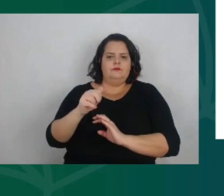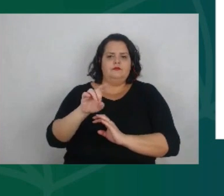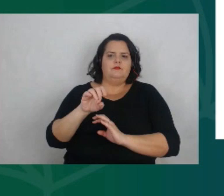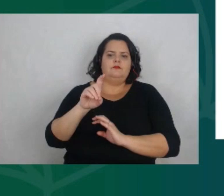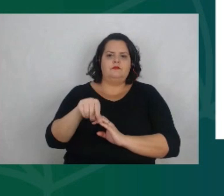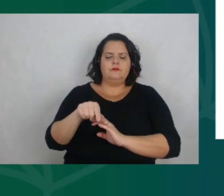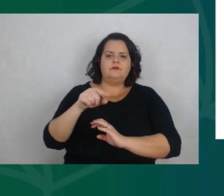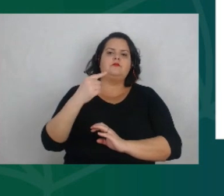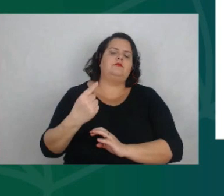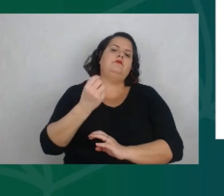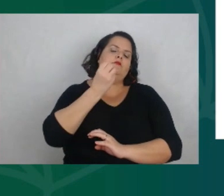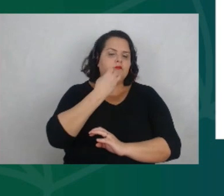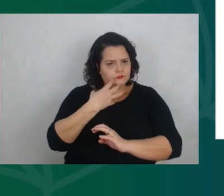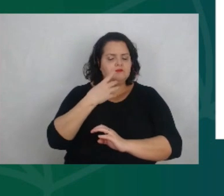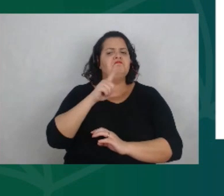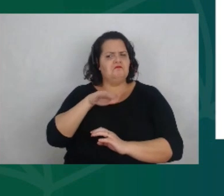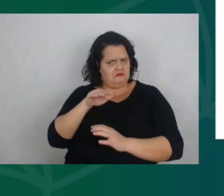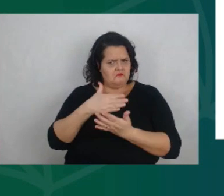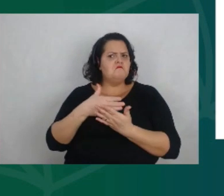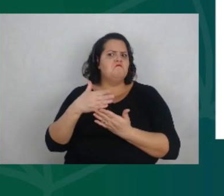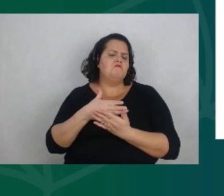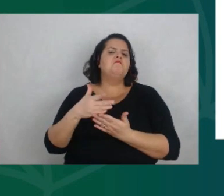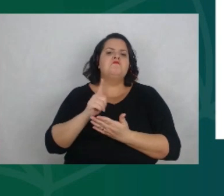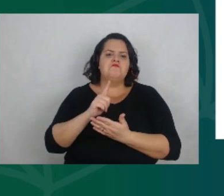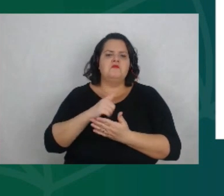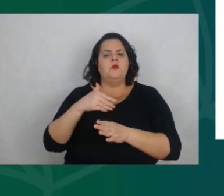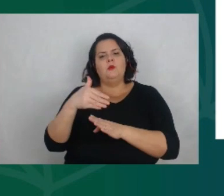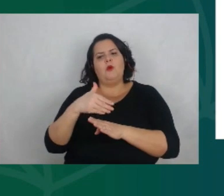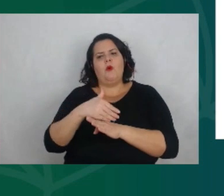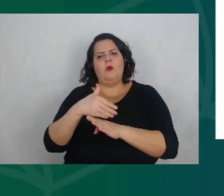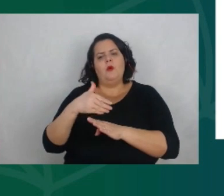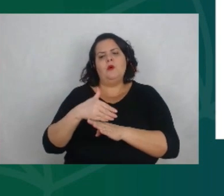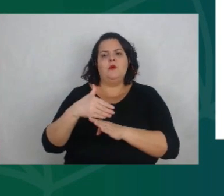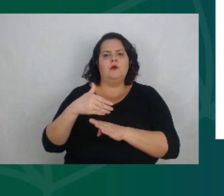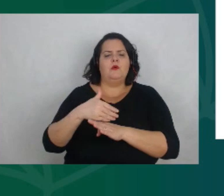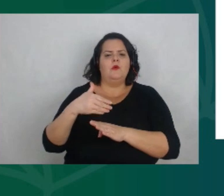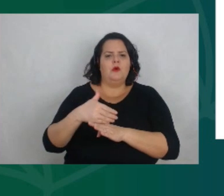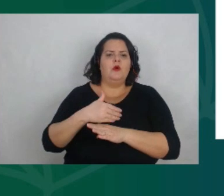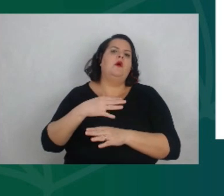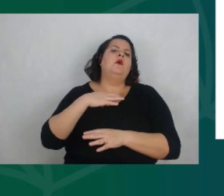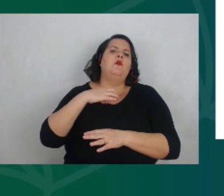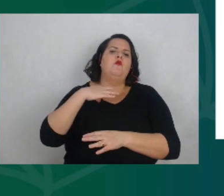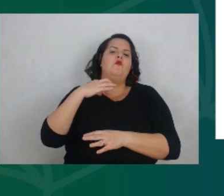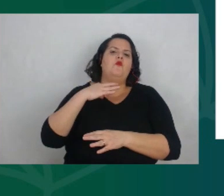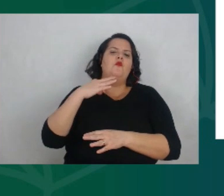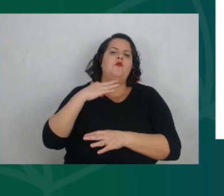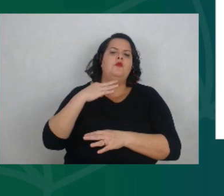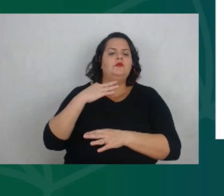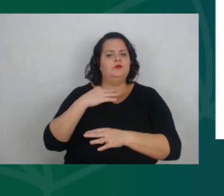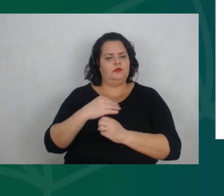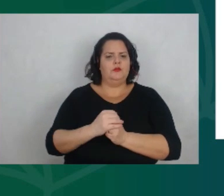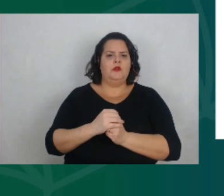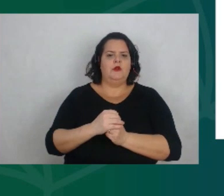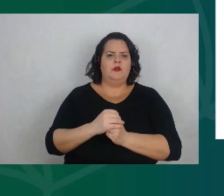muito bem, com uma participação intensa dos voluntários, muitos